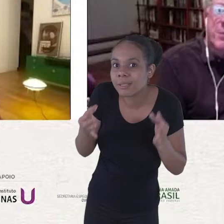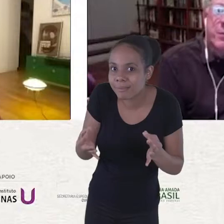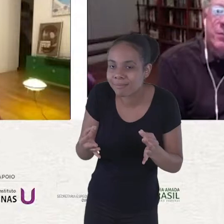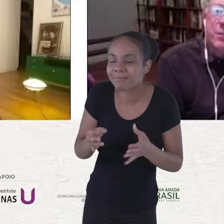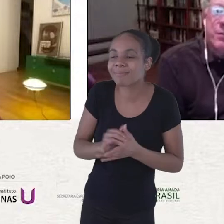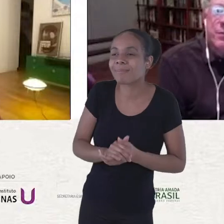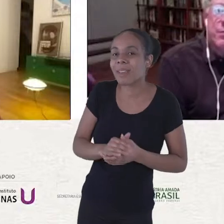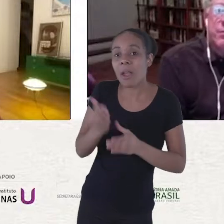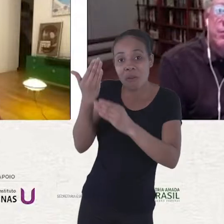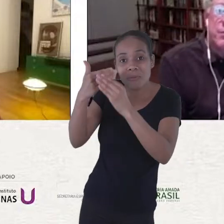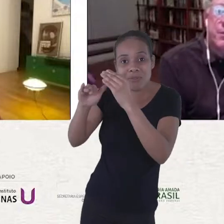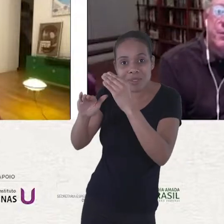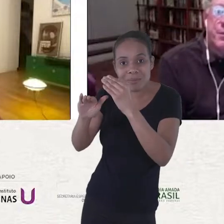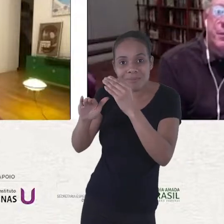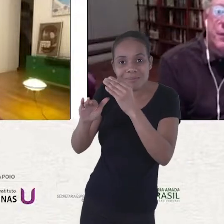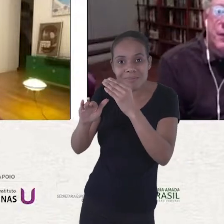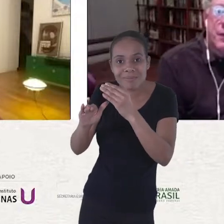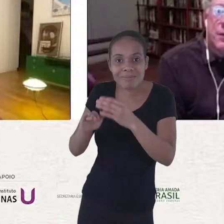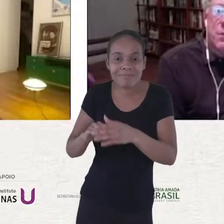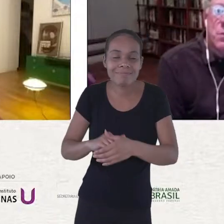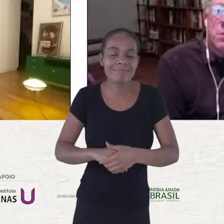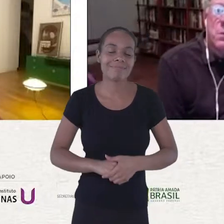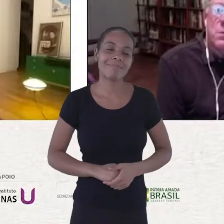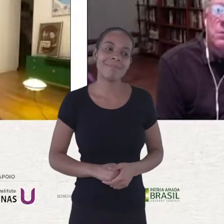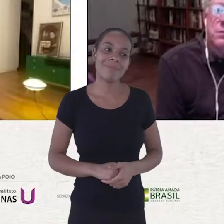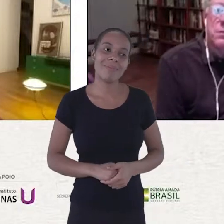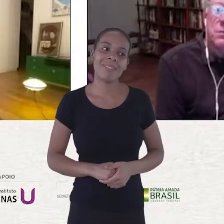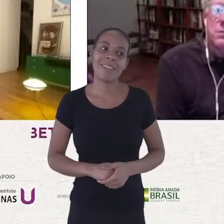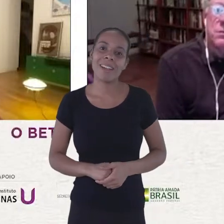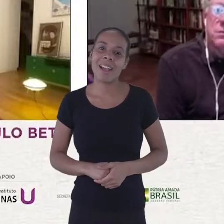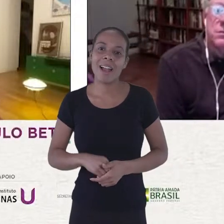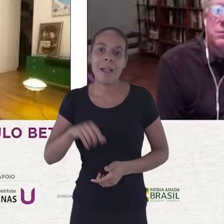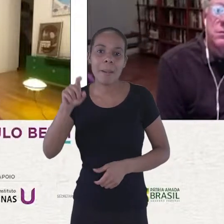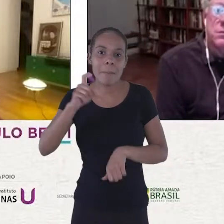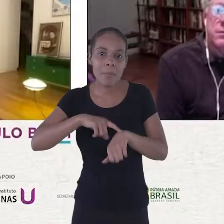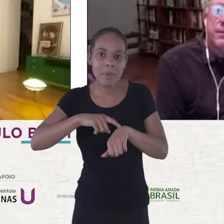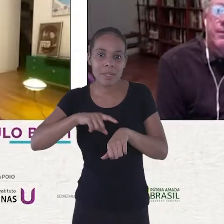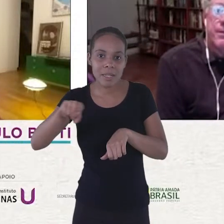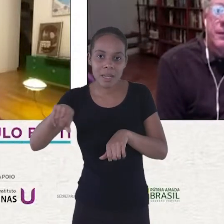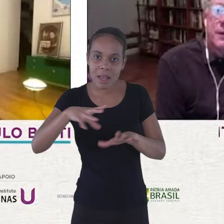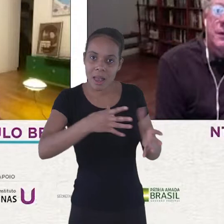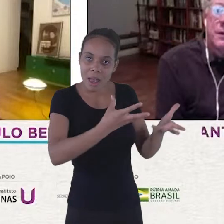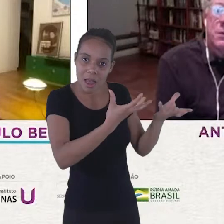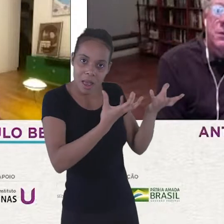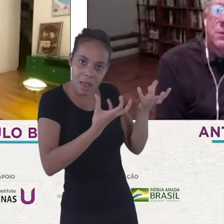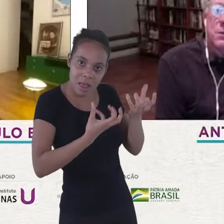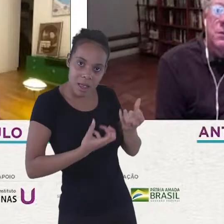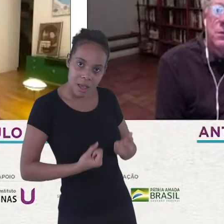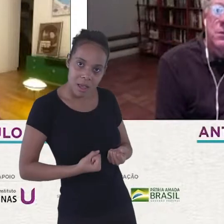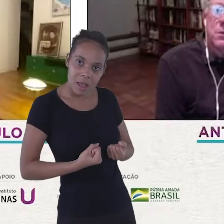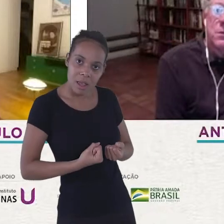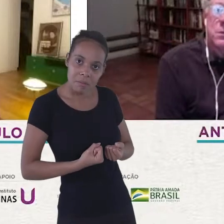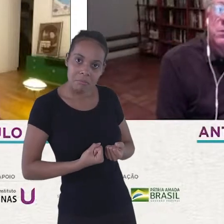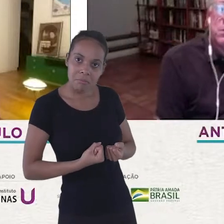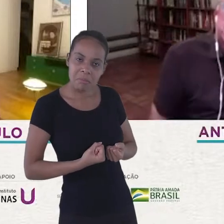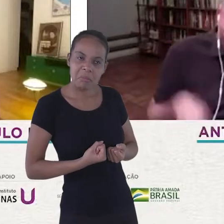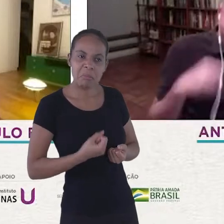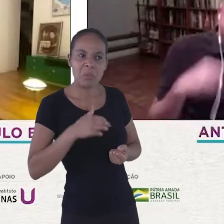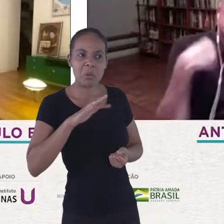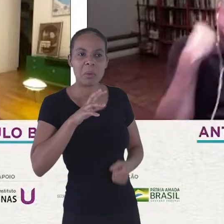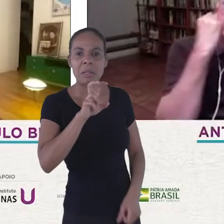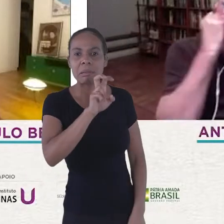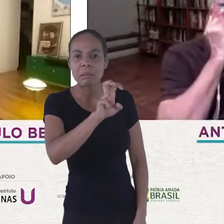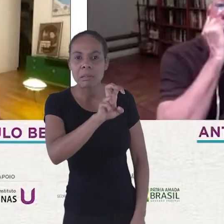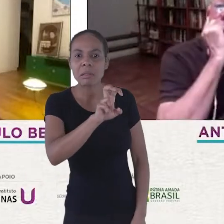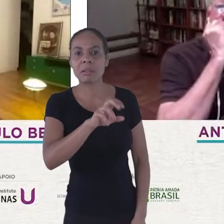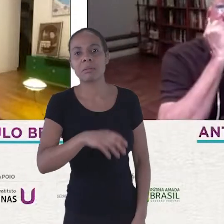mandei o copião. Aí falei, aí Cacá passou uns dias, uns 5, 10 dias, assim, não sei o quê.